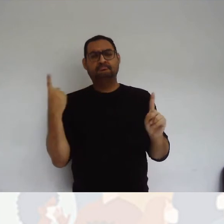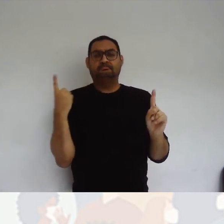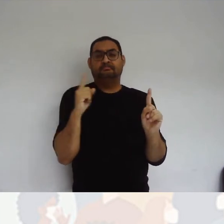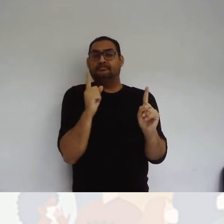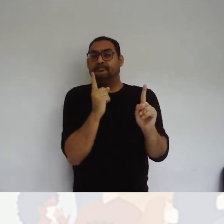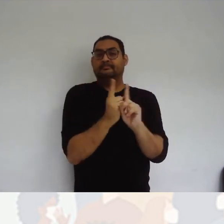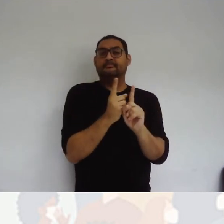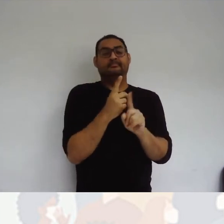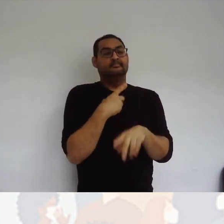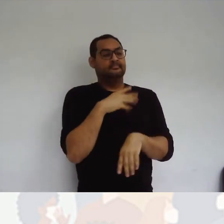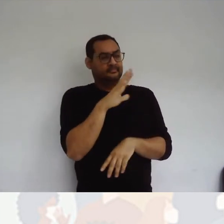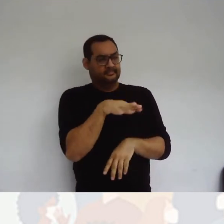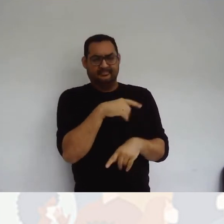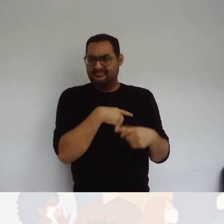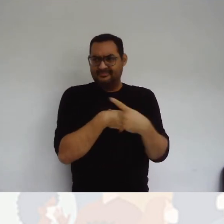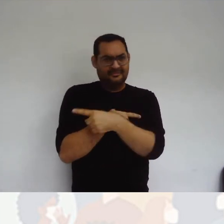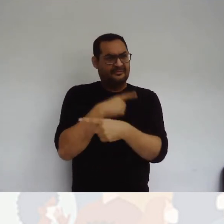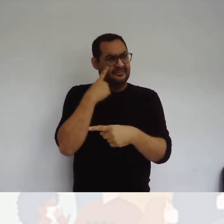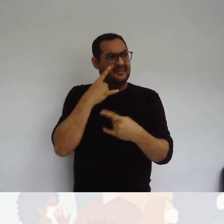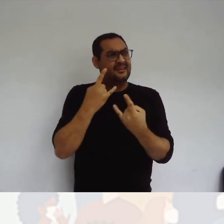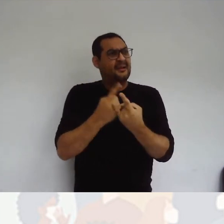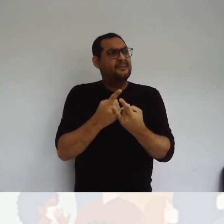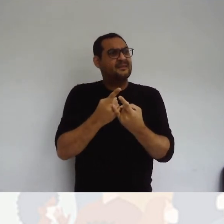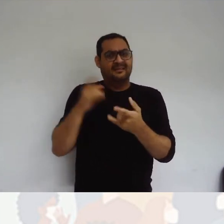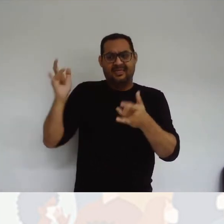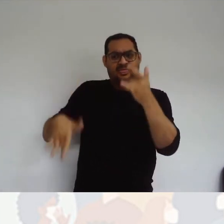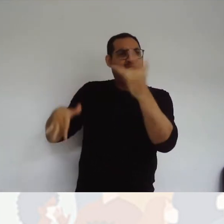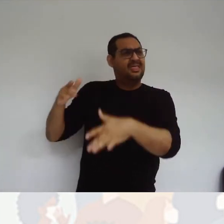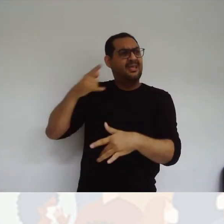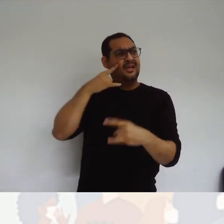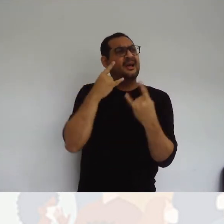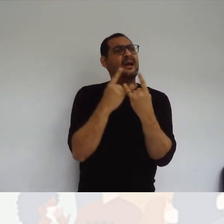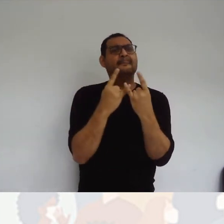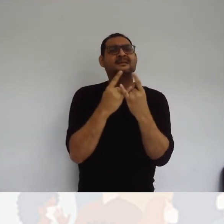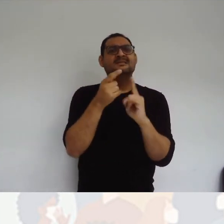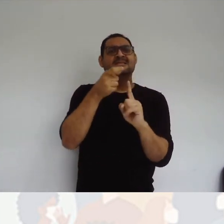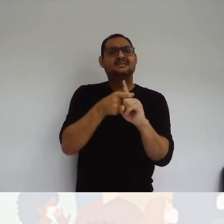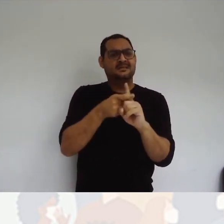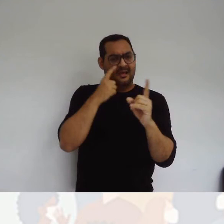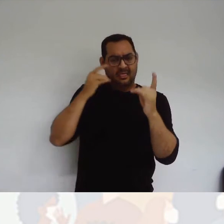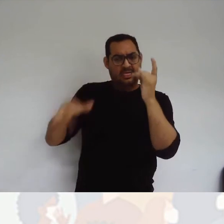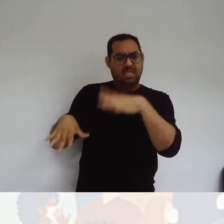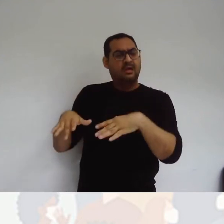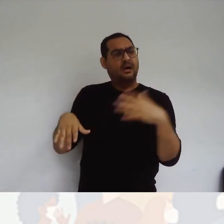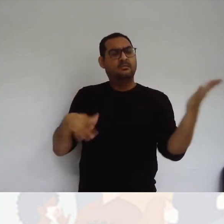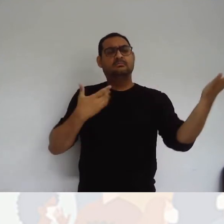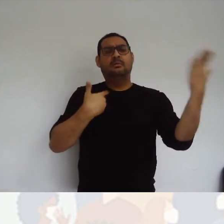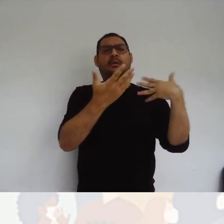disse, ali tem muitas camisinhas. E aí começamos a conversar.